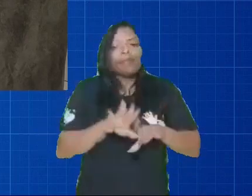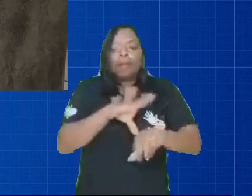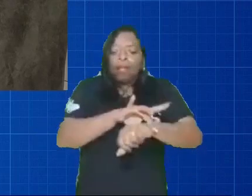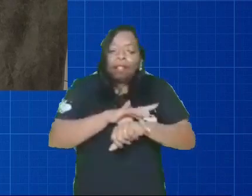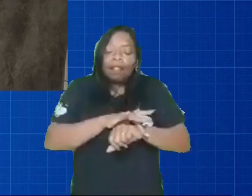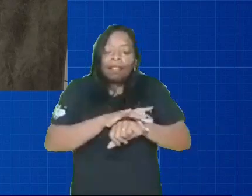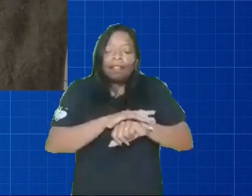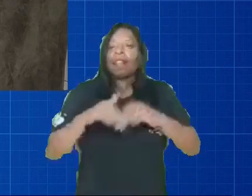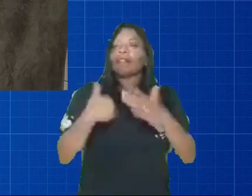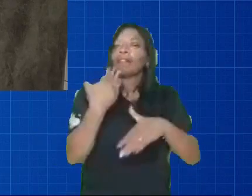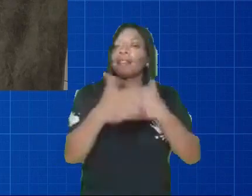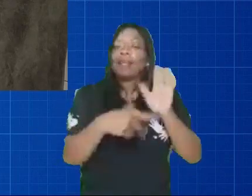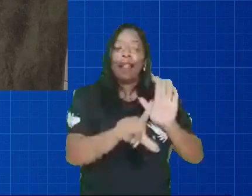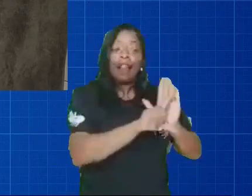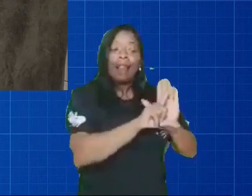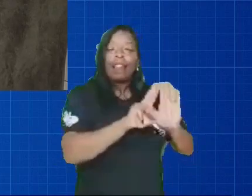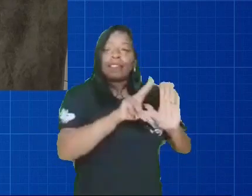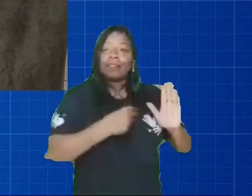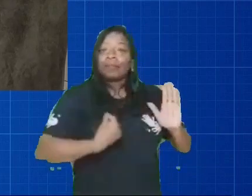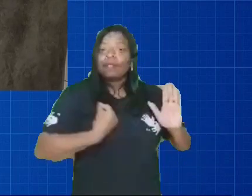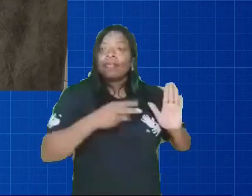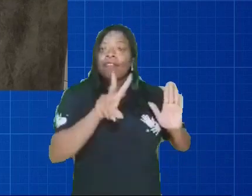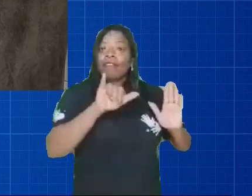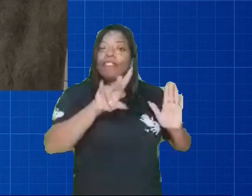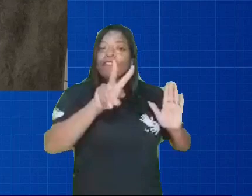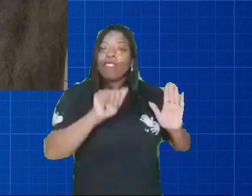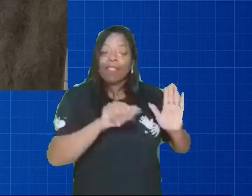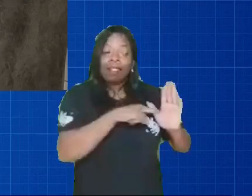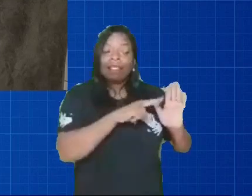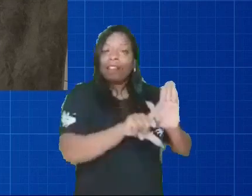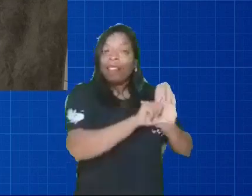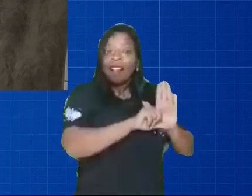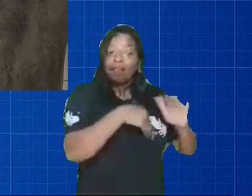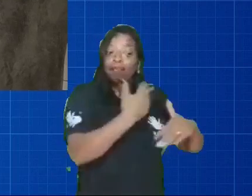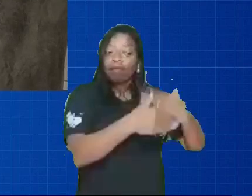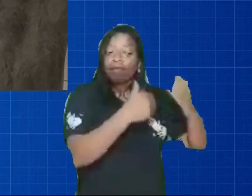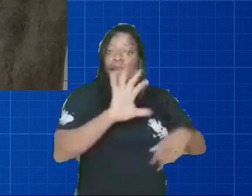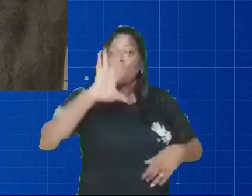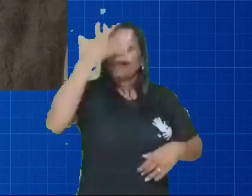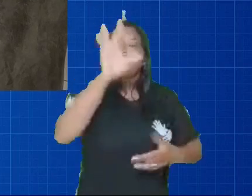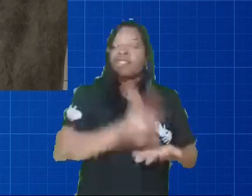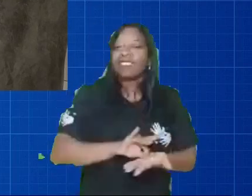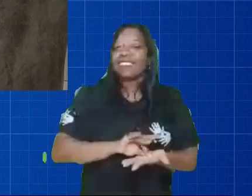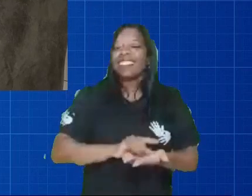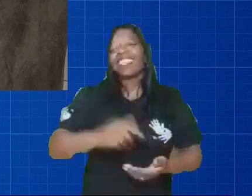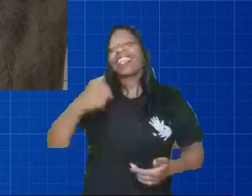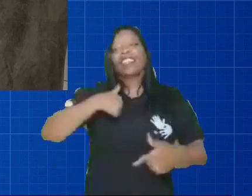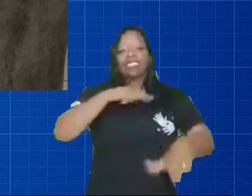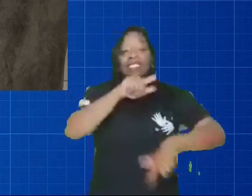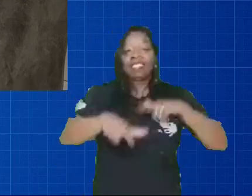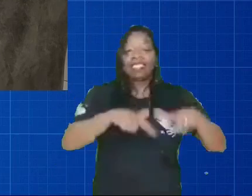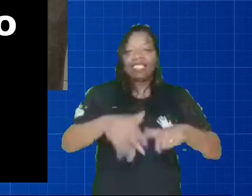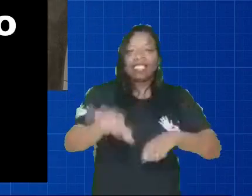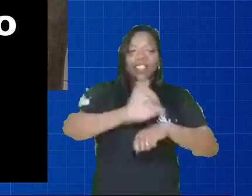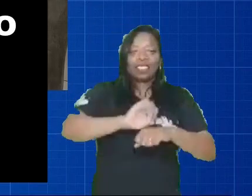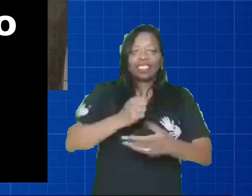internalização e esse instrumento de uma lei viva se faça presente por meio da educação. Eu estou no Centro de Apoio Operacional das